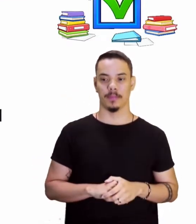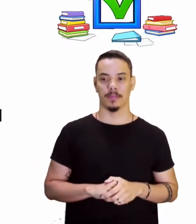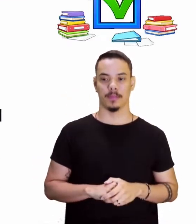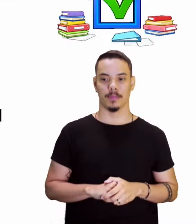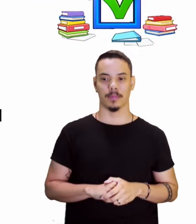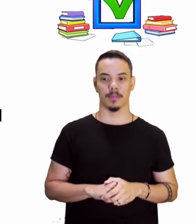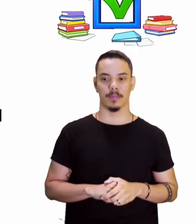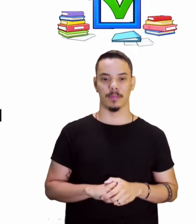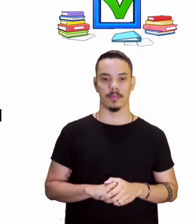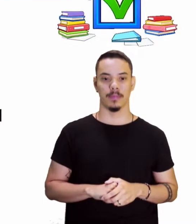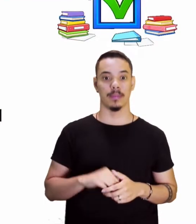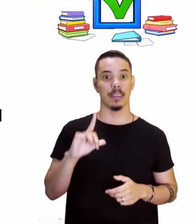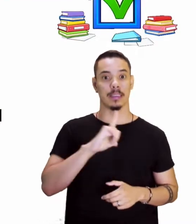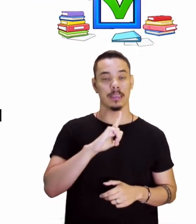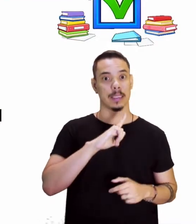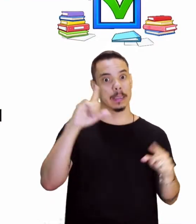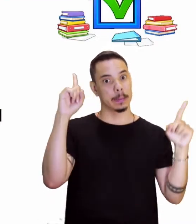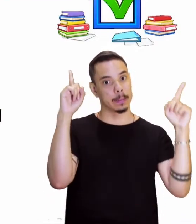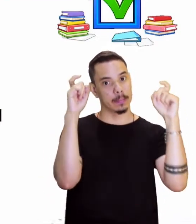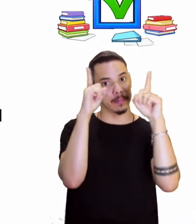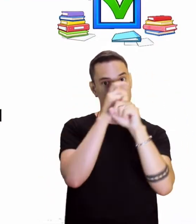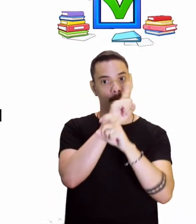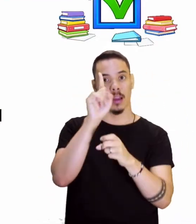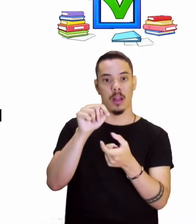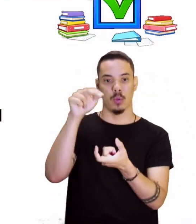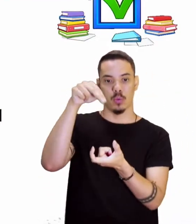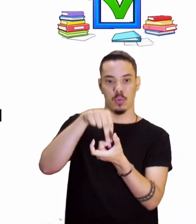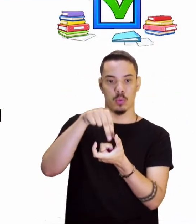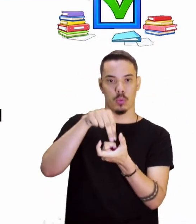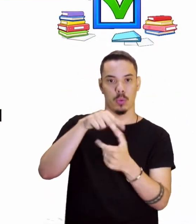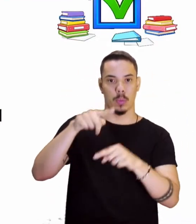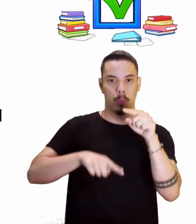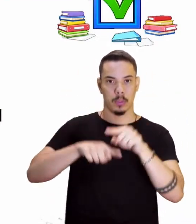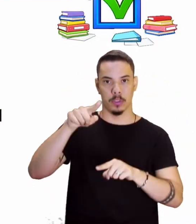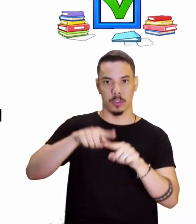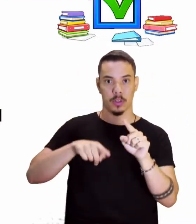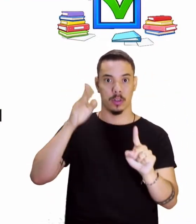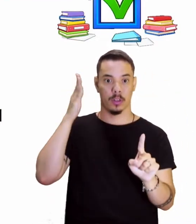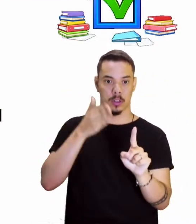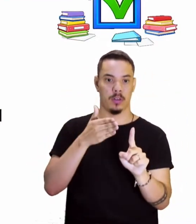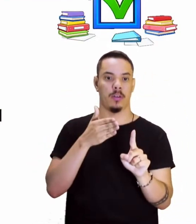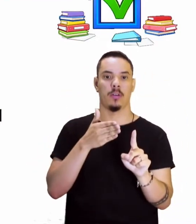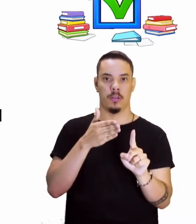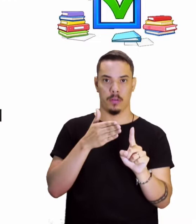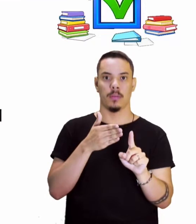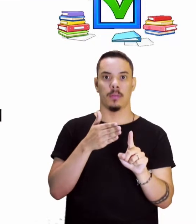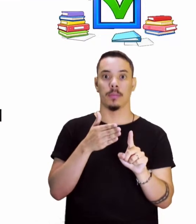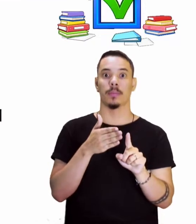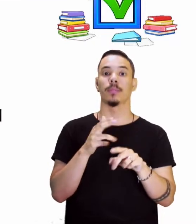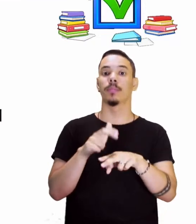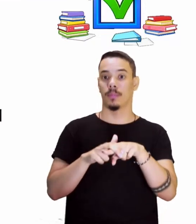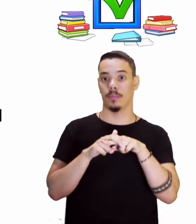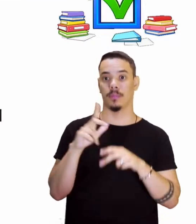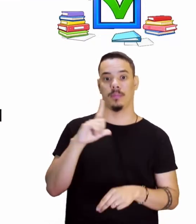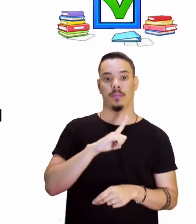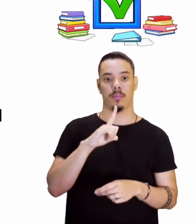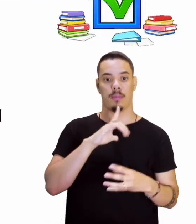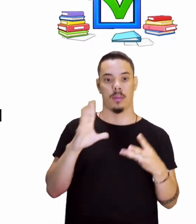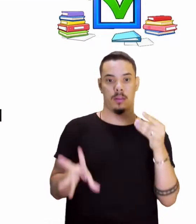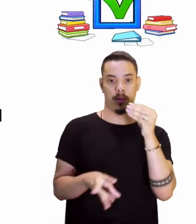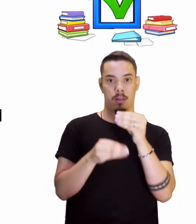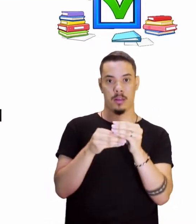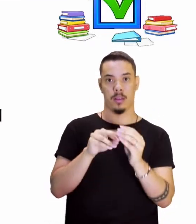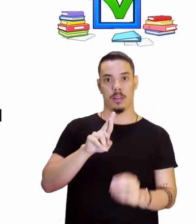temos aqui, dificuldade é o núcleo do objeto direto, que é a palavra central. Ele que é o termo